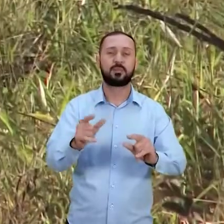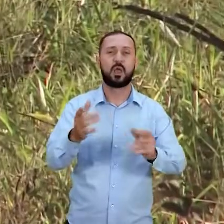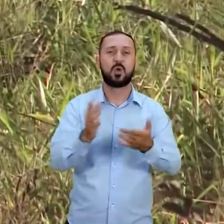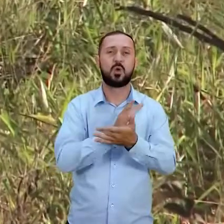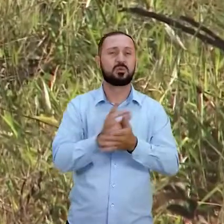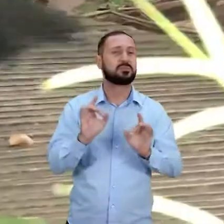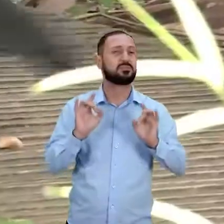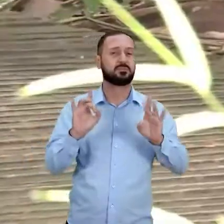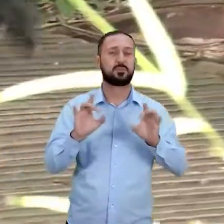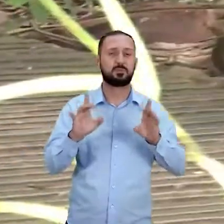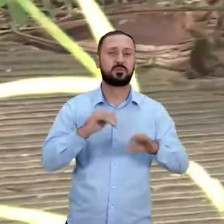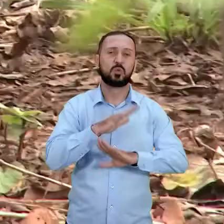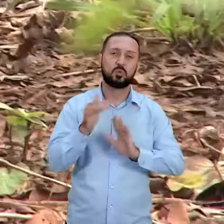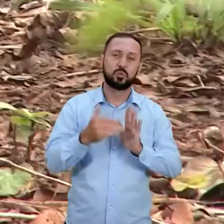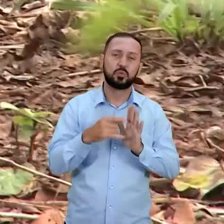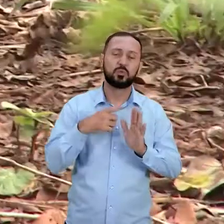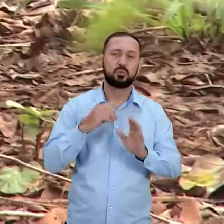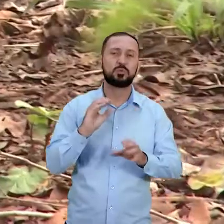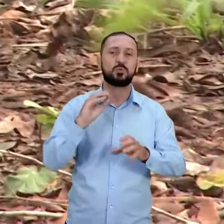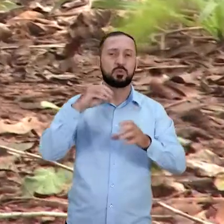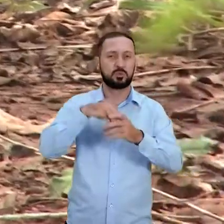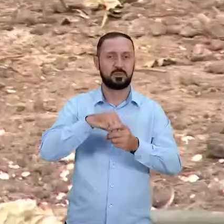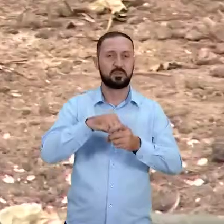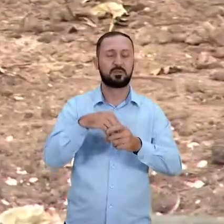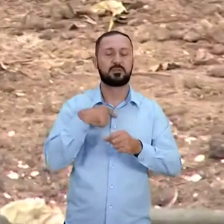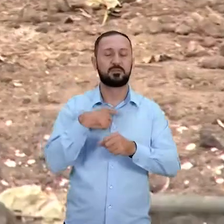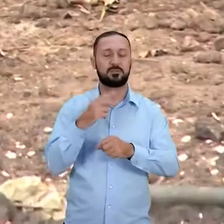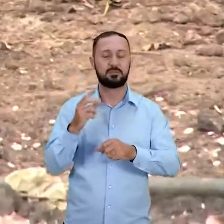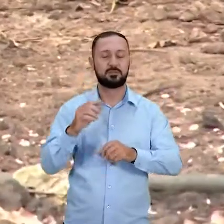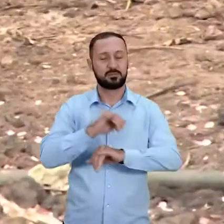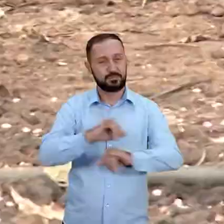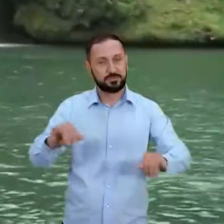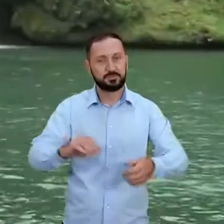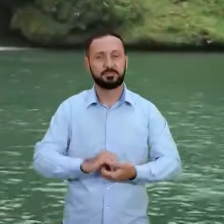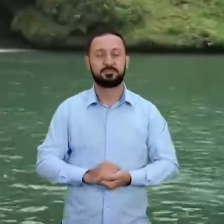espécies raras. Então, tudo isso está compilado nessa nota técnica.